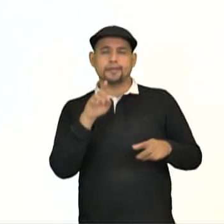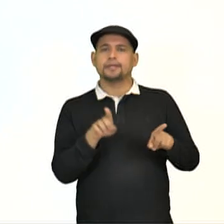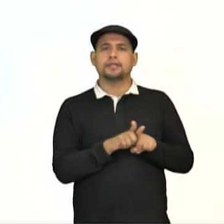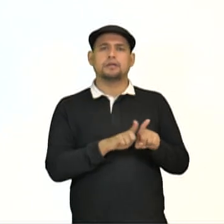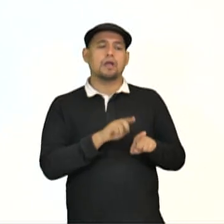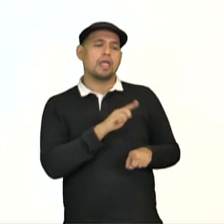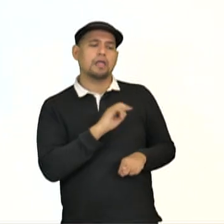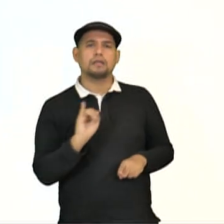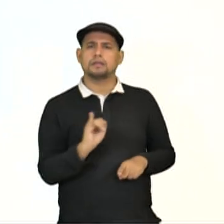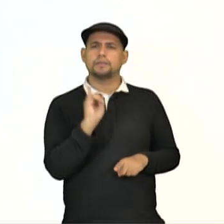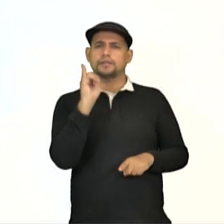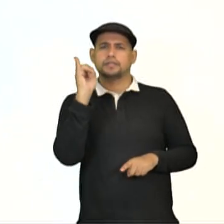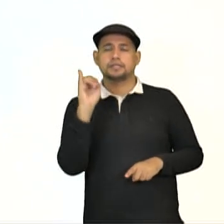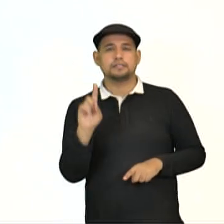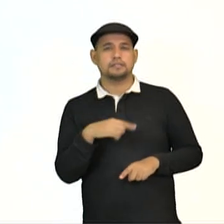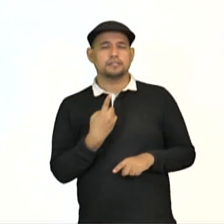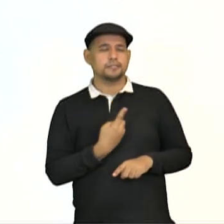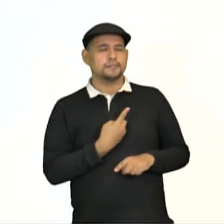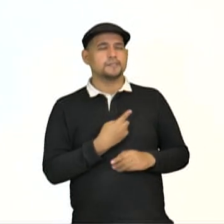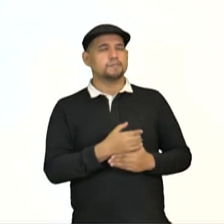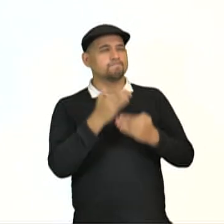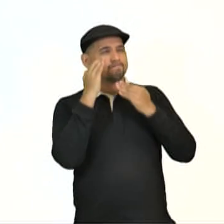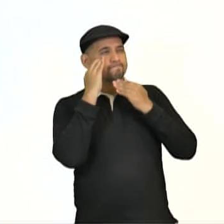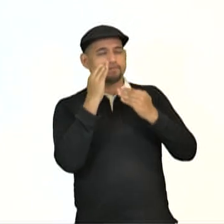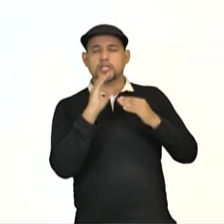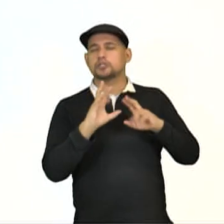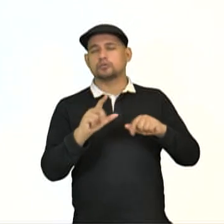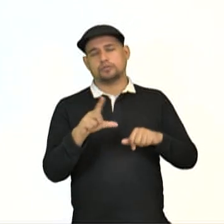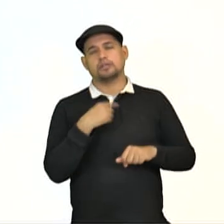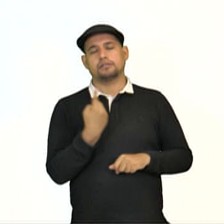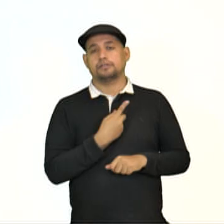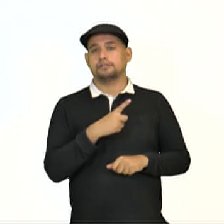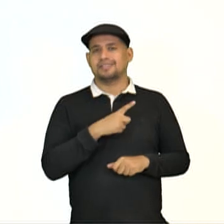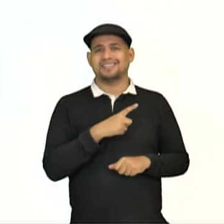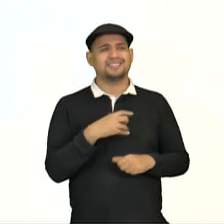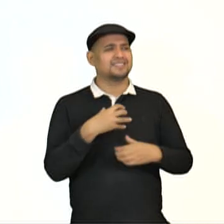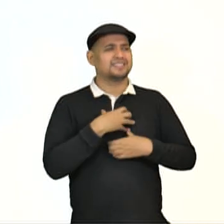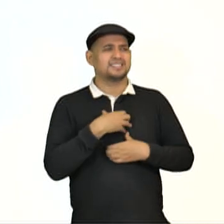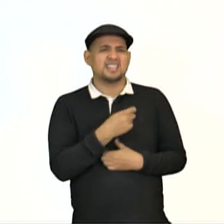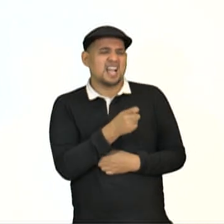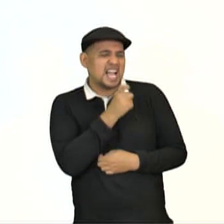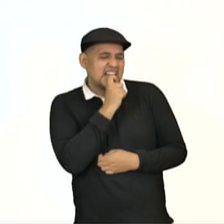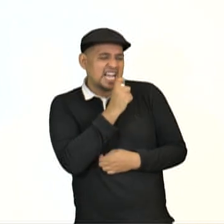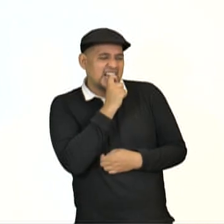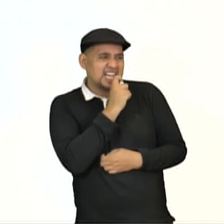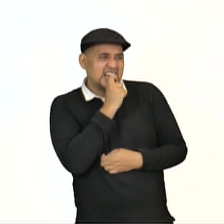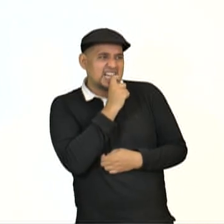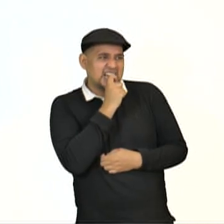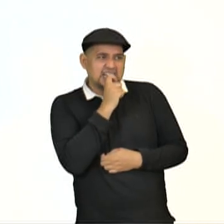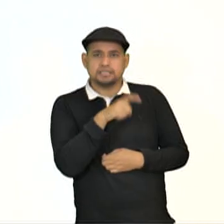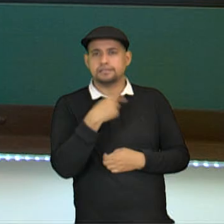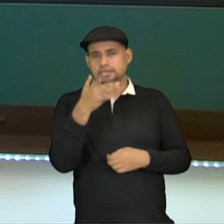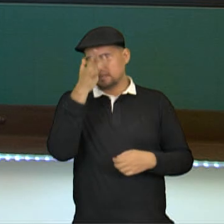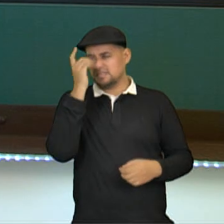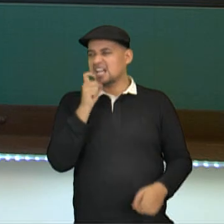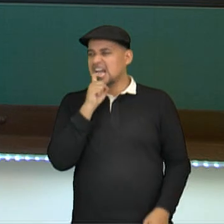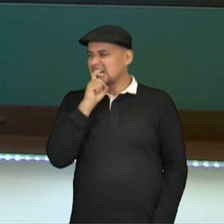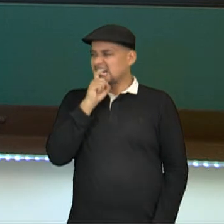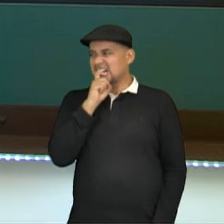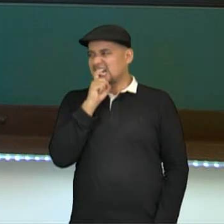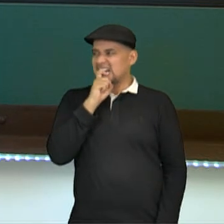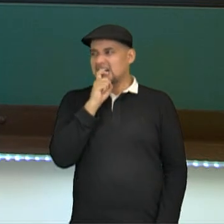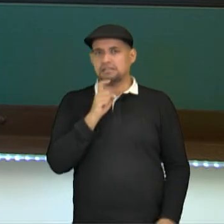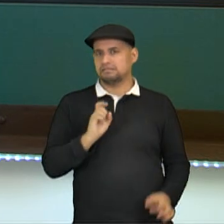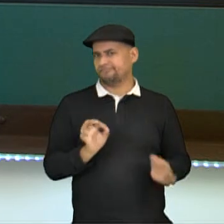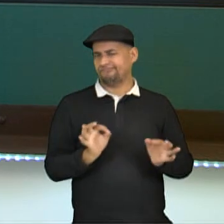da importância de sermos gratos pelos que temos, sem sentir inveja de outras pessoas, né? Então, ele não